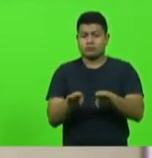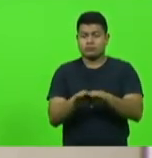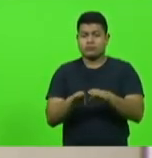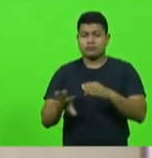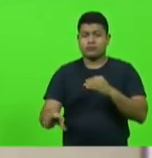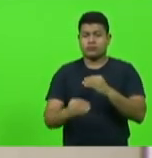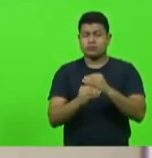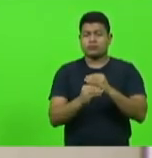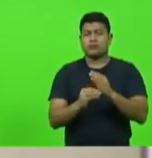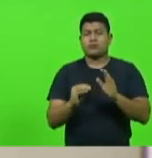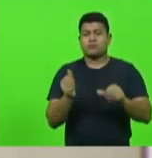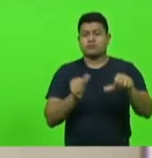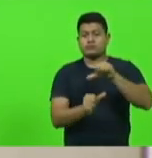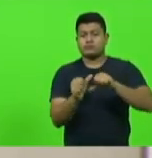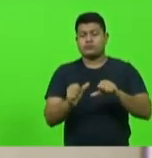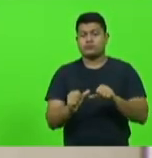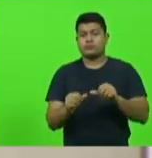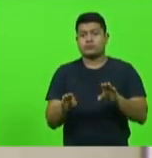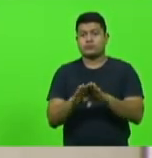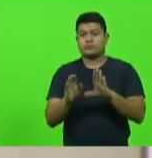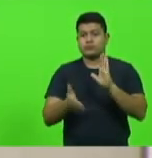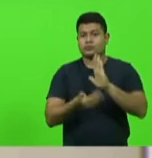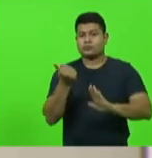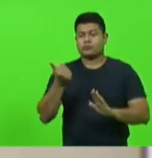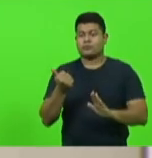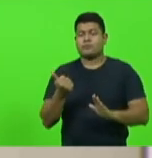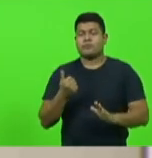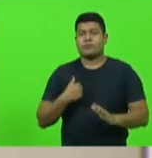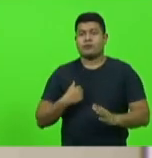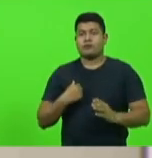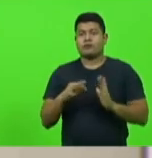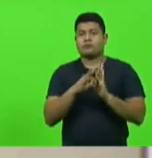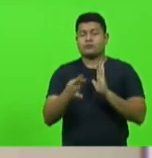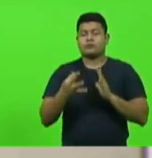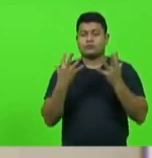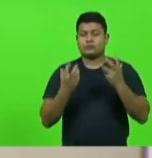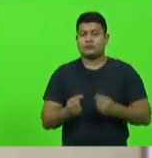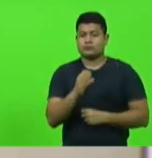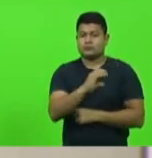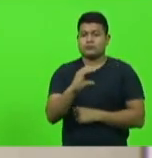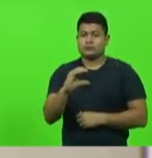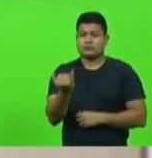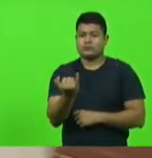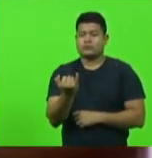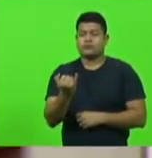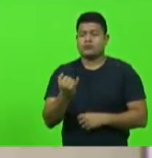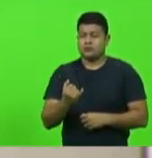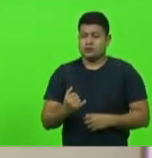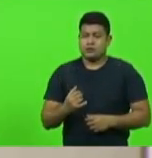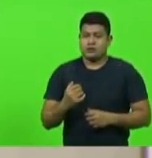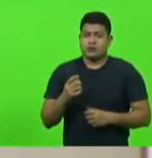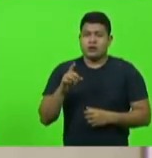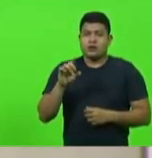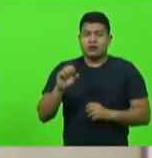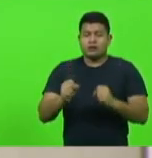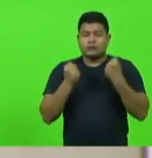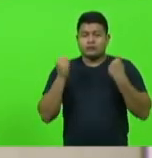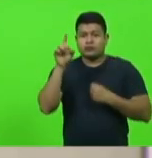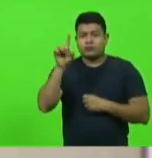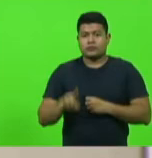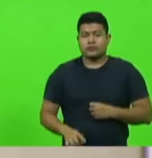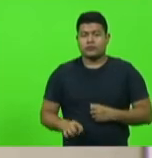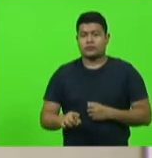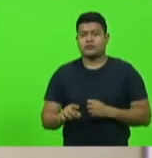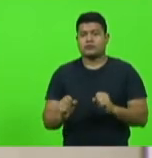subemenda aditiva e pareceres favoráveis das comissões de Constituição e Justiça, Comissão de Defesa dos Direitos da Criança e do Adolescente e Comissão